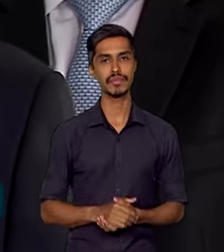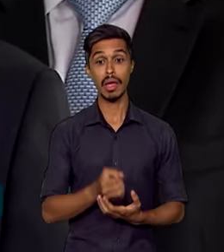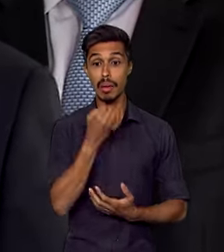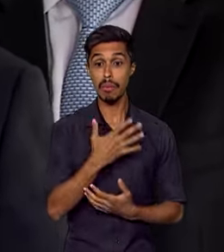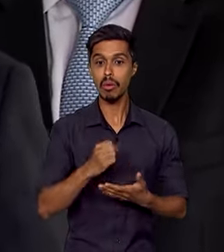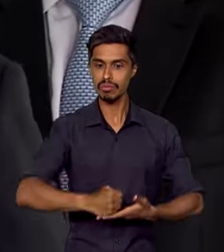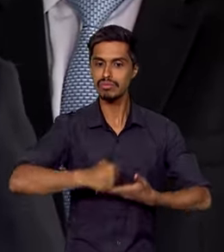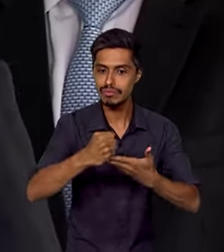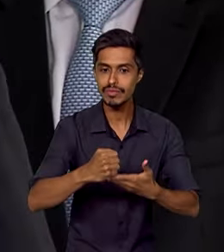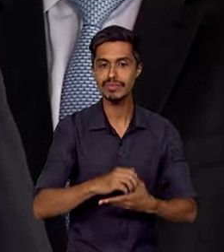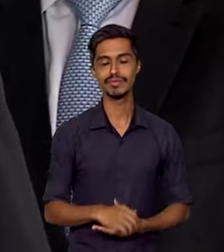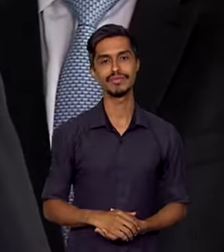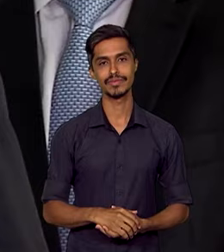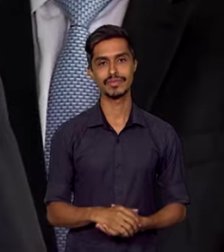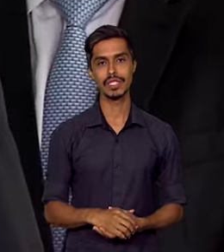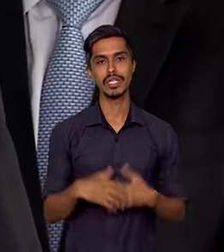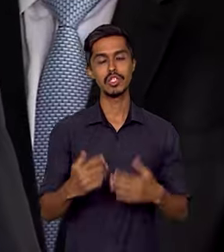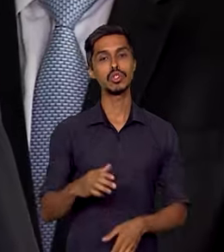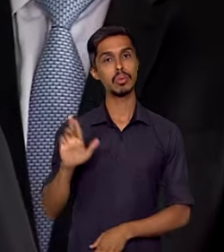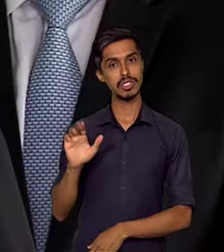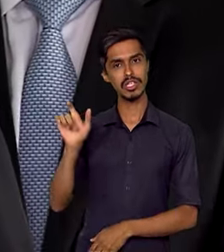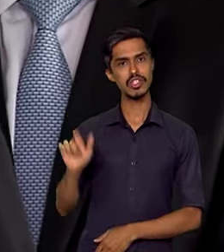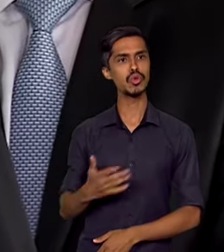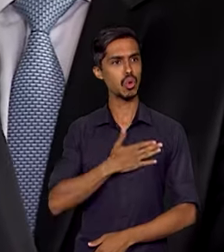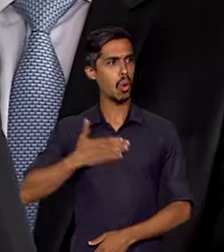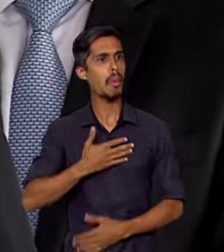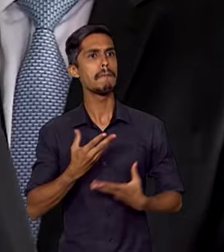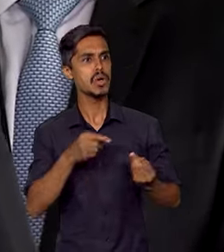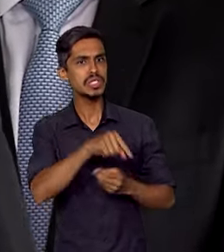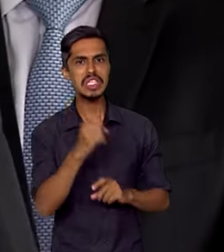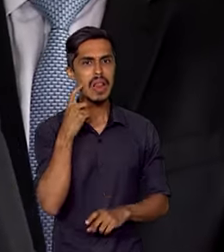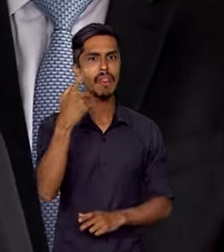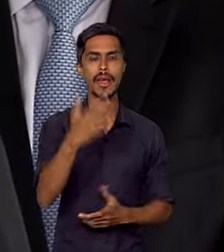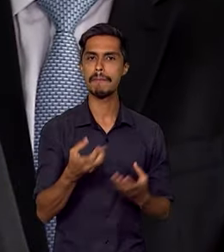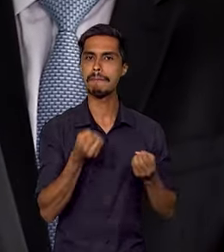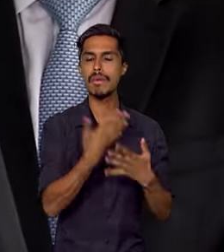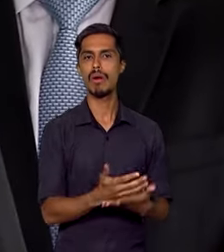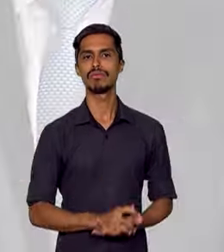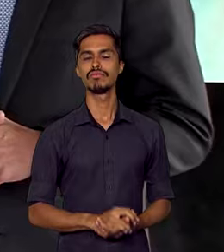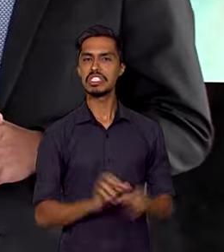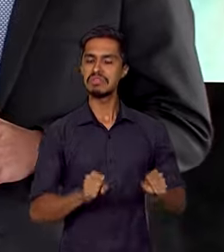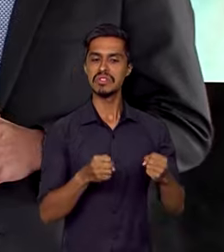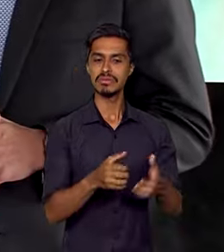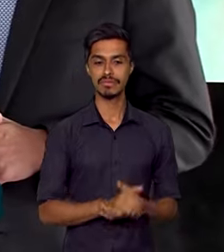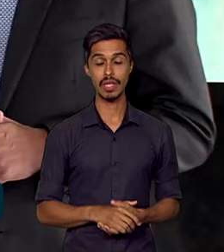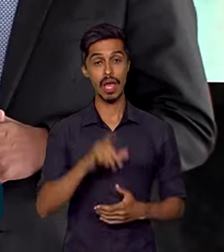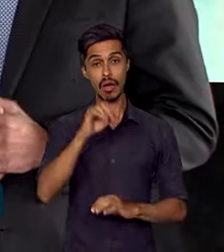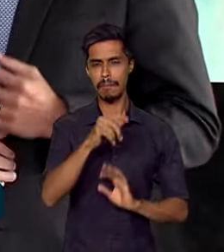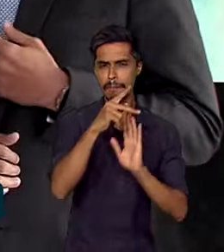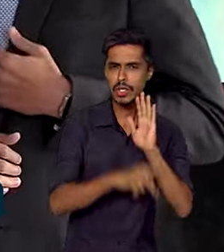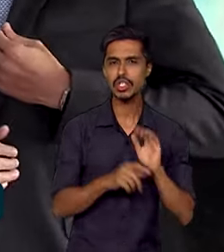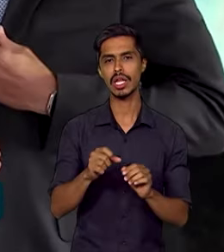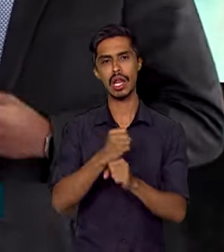pena ser apoiada, e o presidente gostou muito, né, desta ideia e dessa iniciativa. É uma campanha que